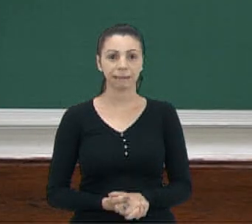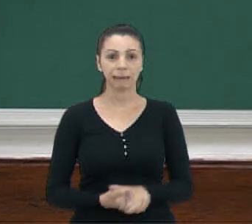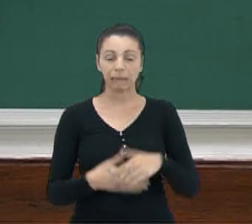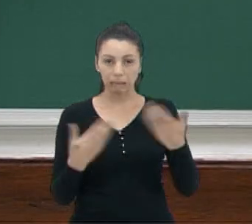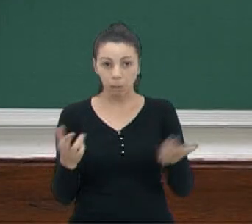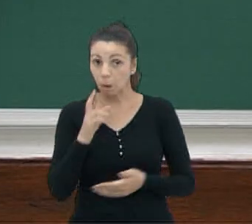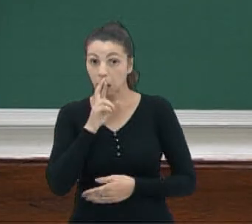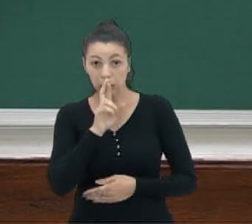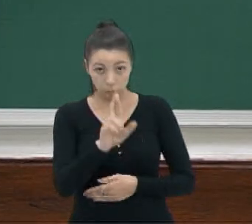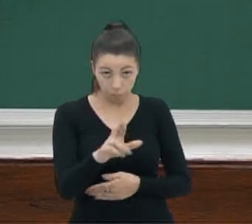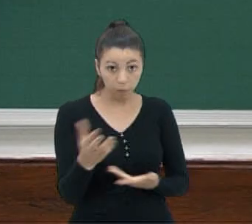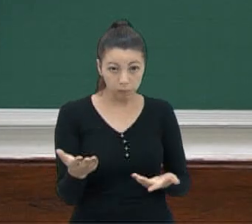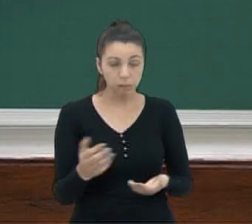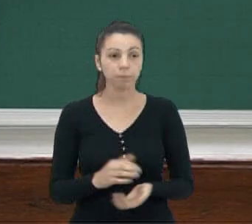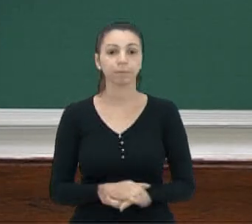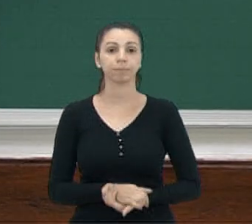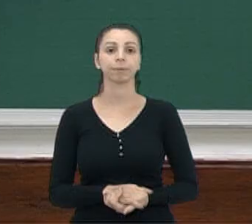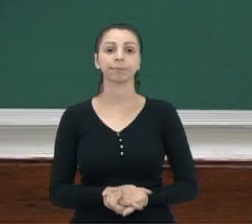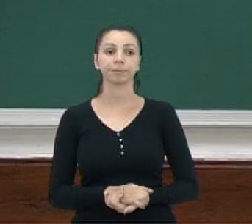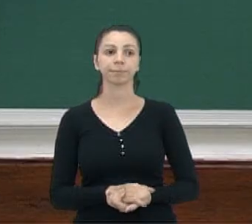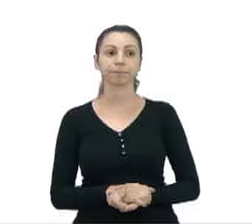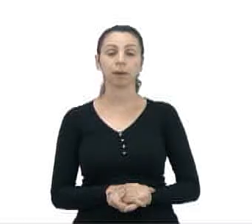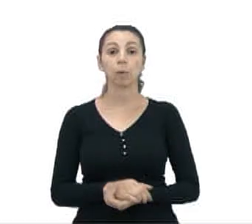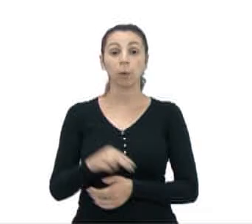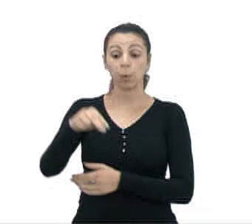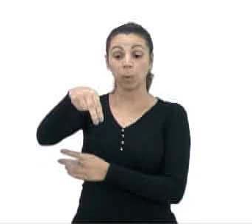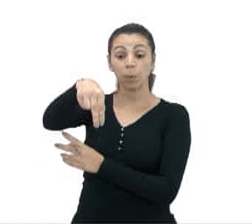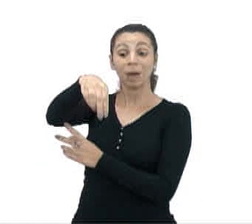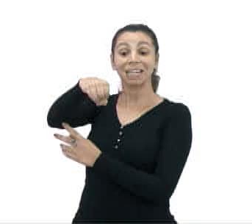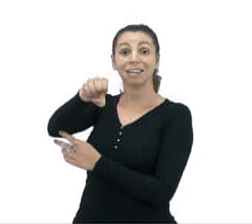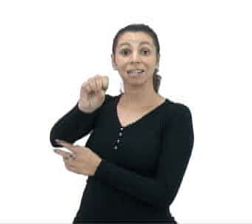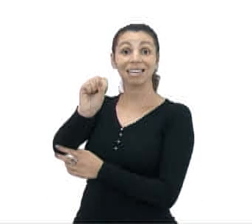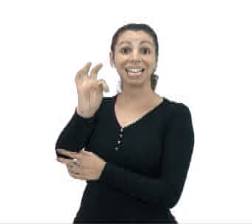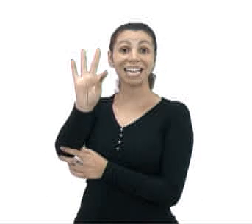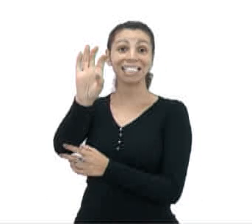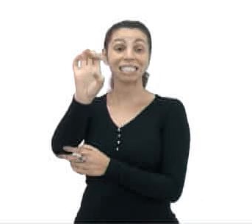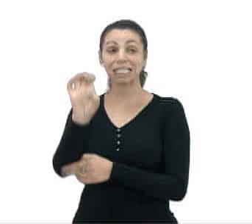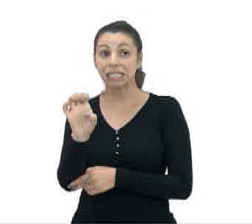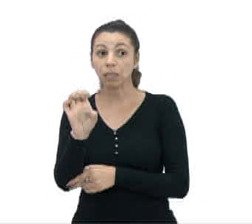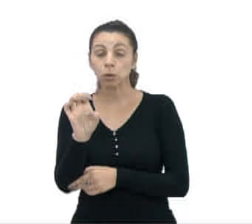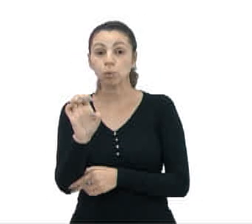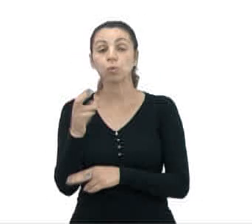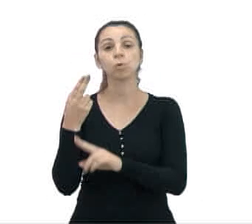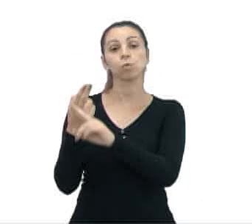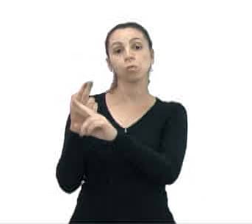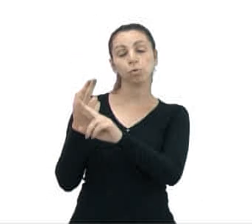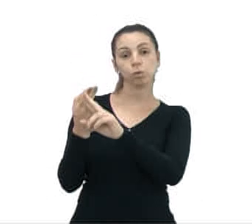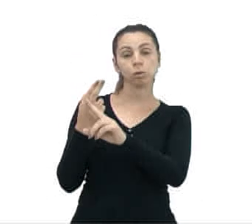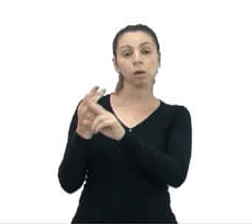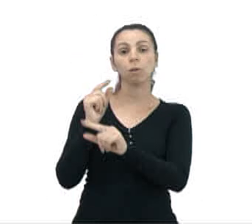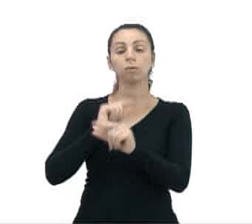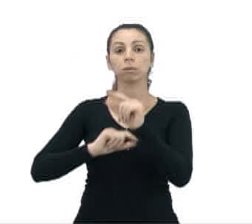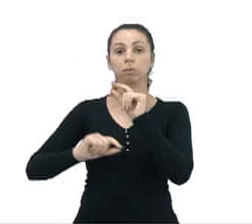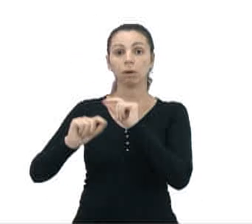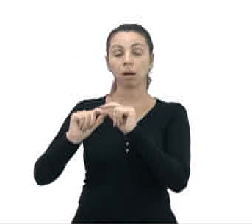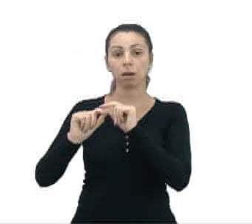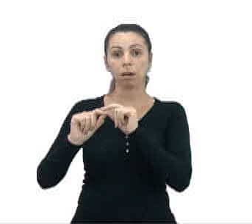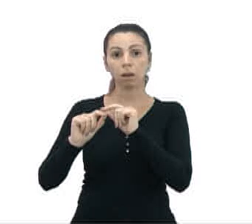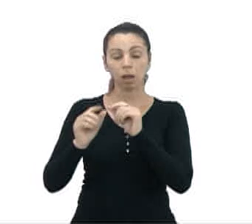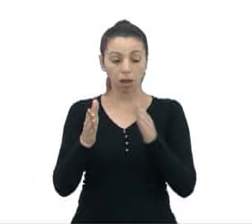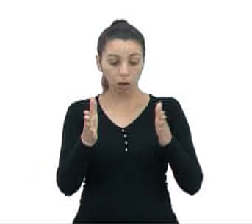Vamos à resposta, então? Então, o neste eu vou usar ou quando eu estou me referindo ao